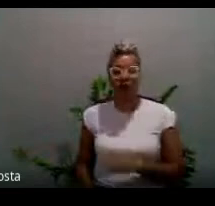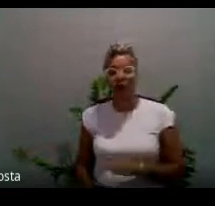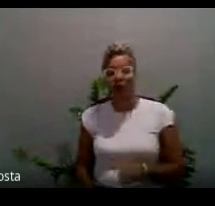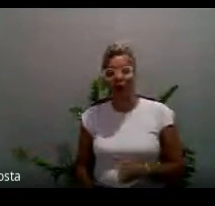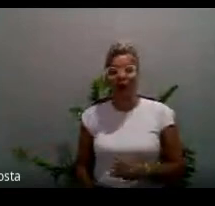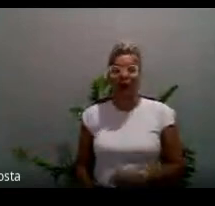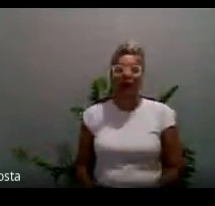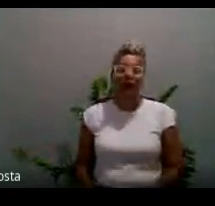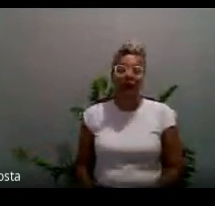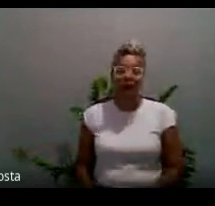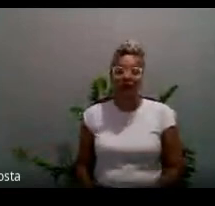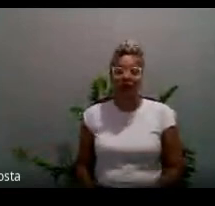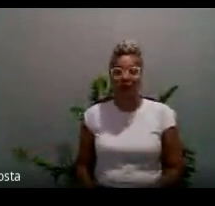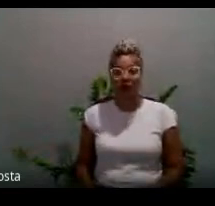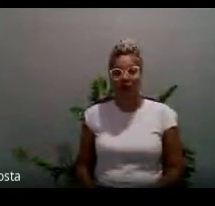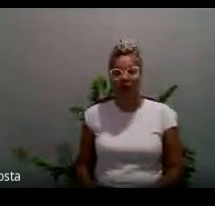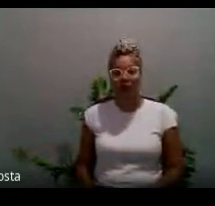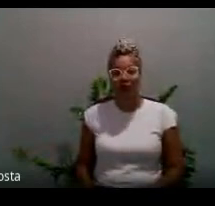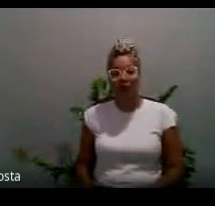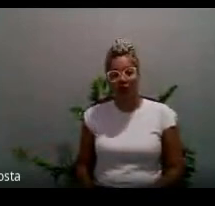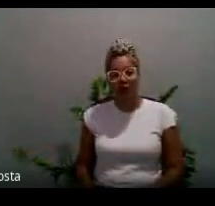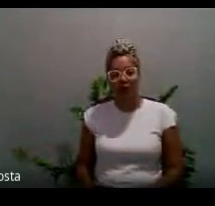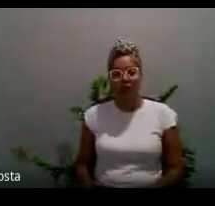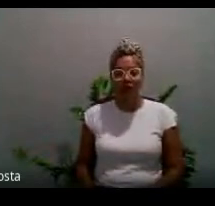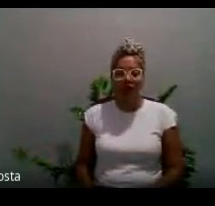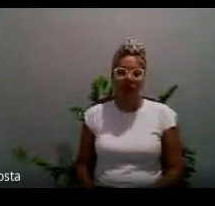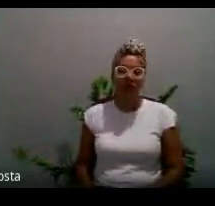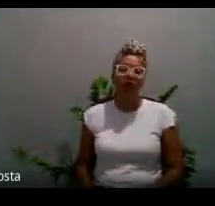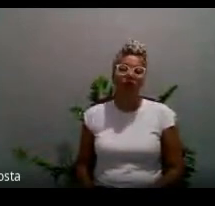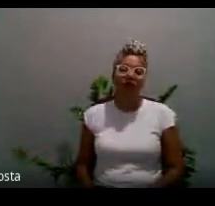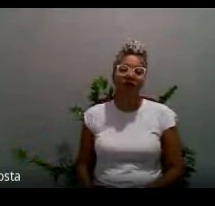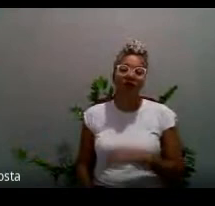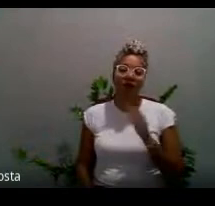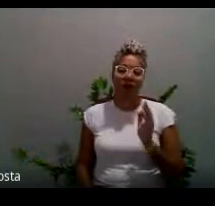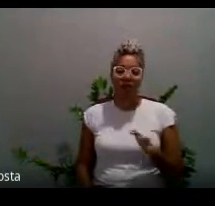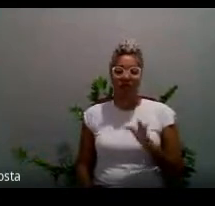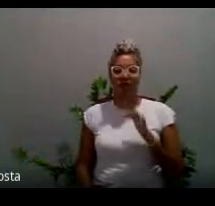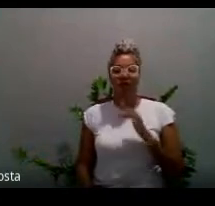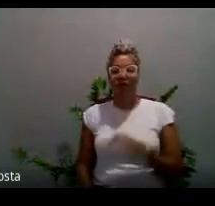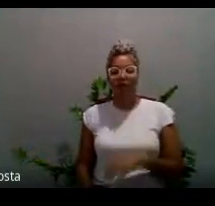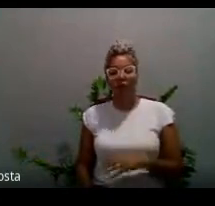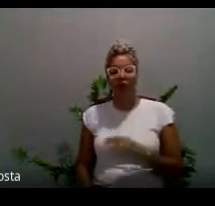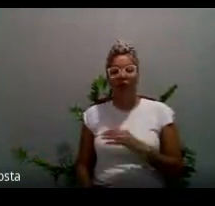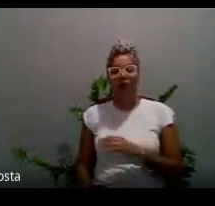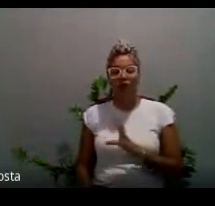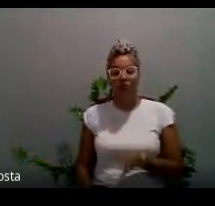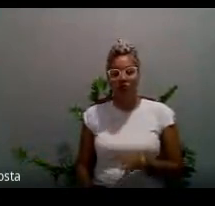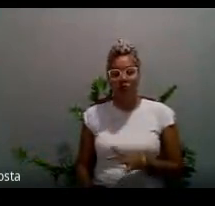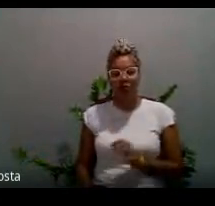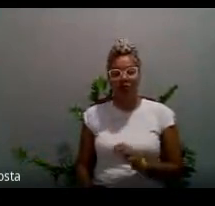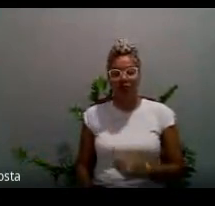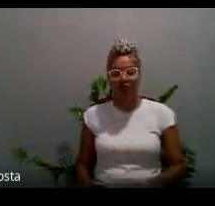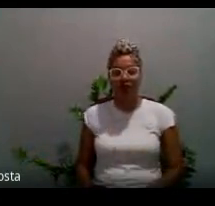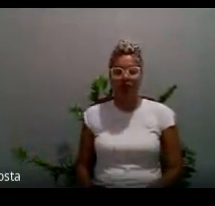e 2021 o projeto de comunicação visual e produção imagética nos sites da PPGCI, da SUPAE e os cursos